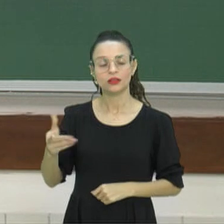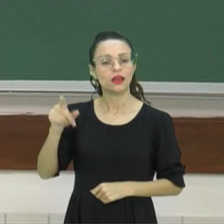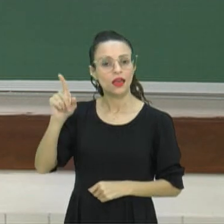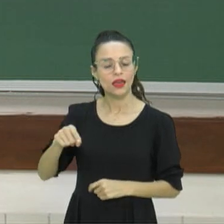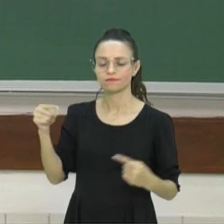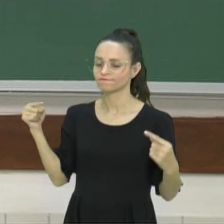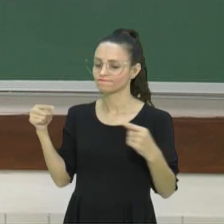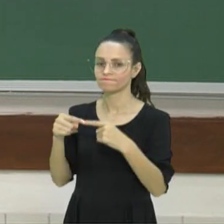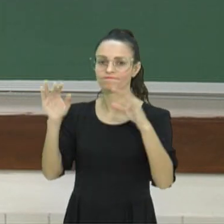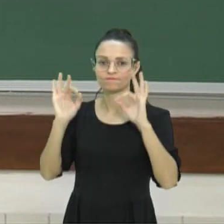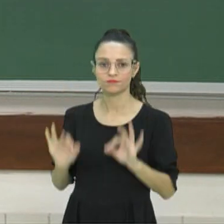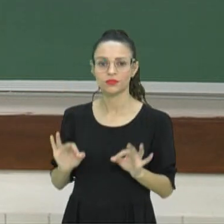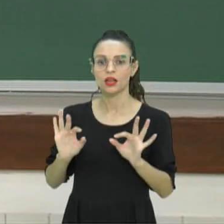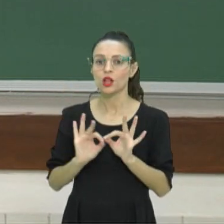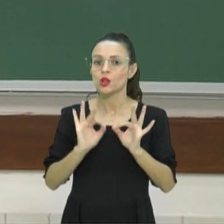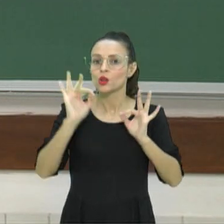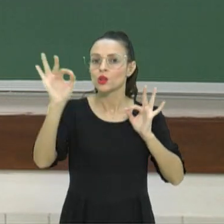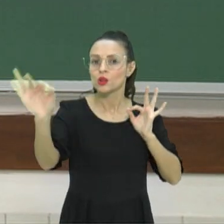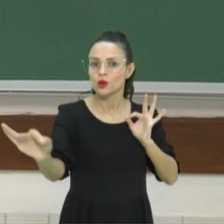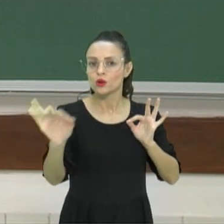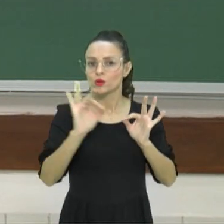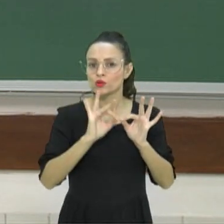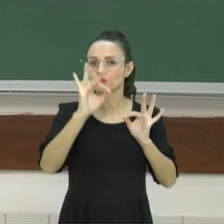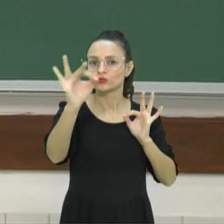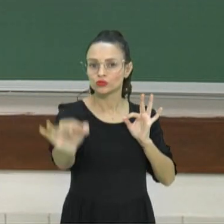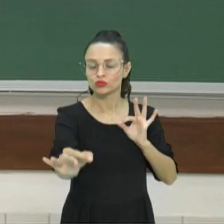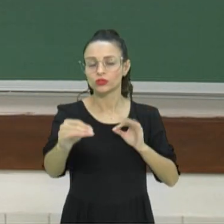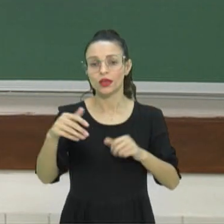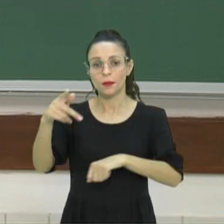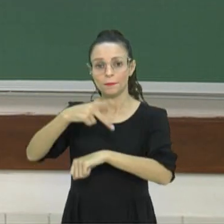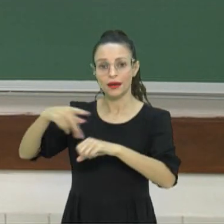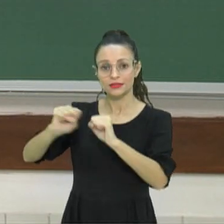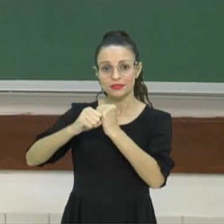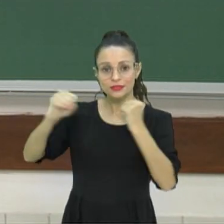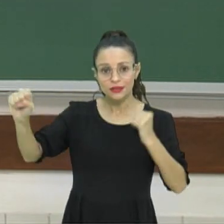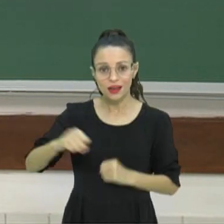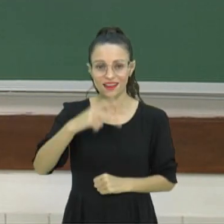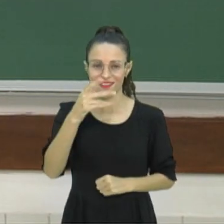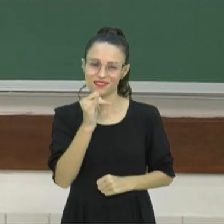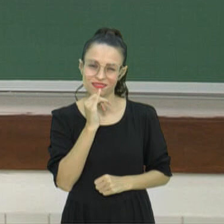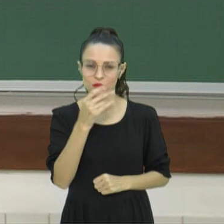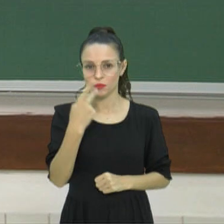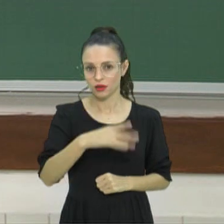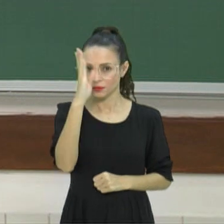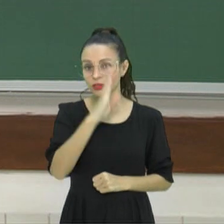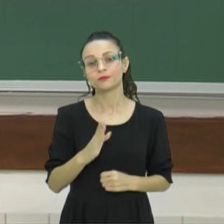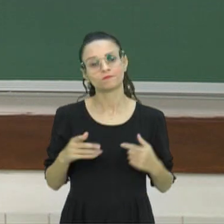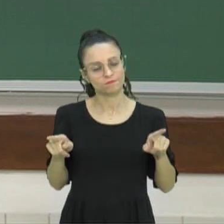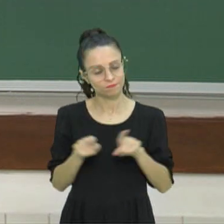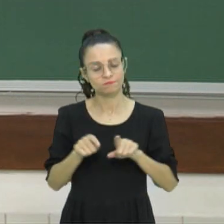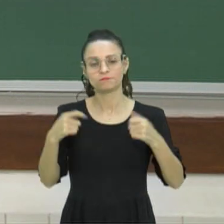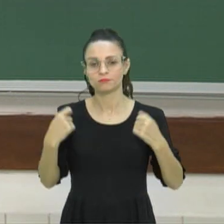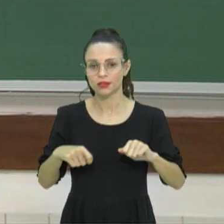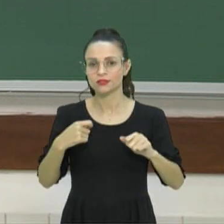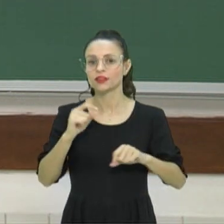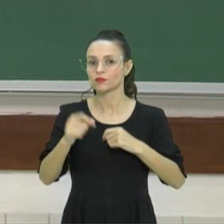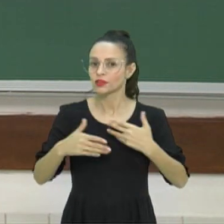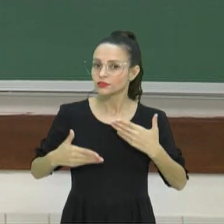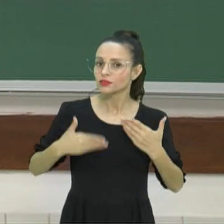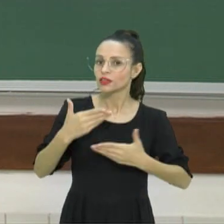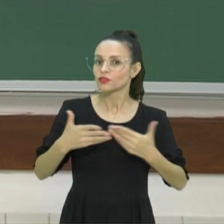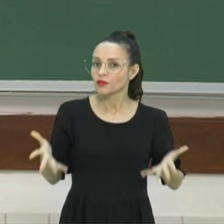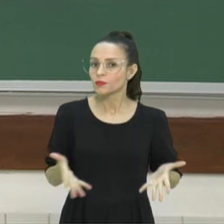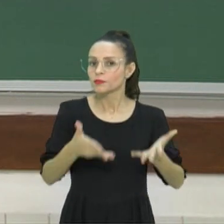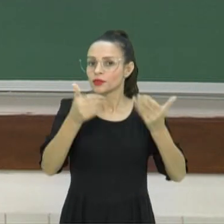o ideal para grandes distâncias. Um país grande como o Brasil deveria também ter um